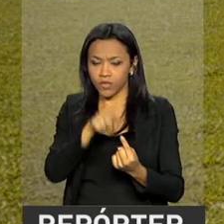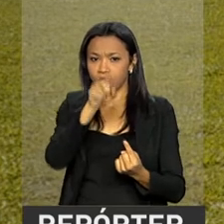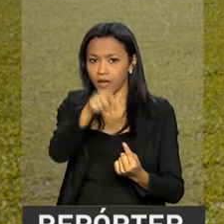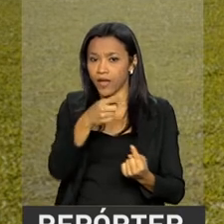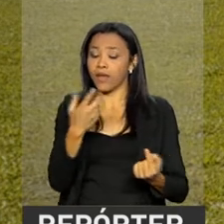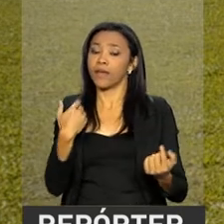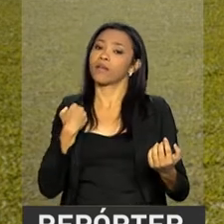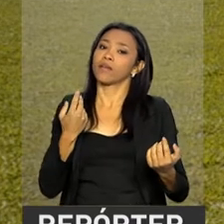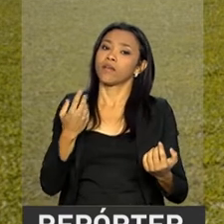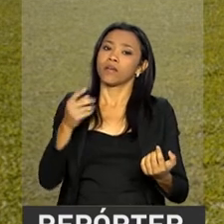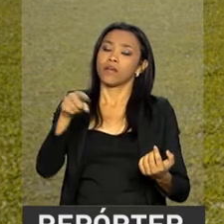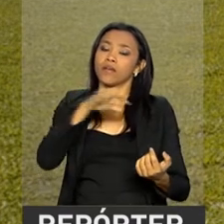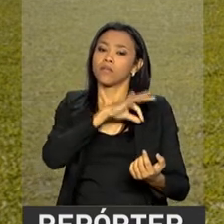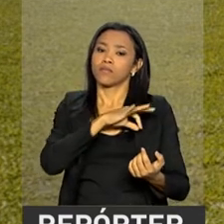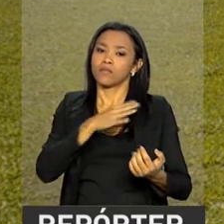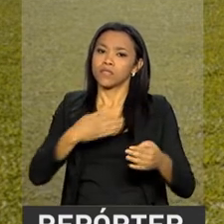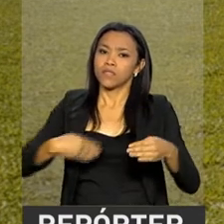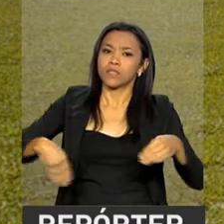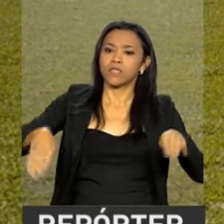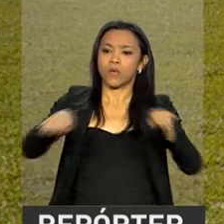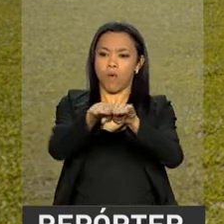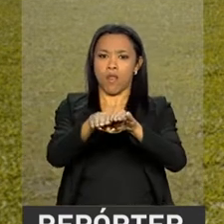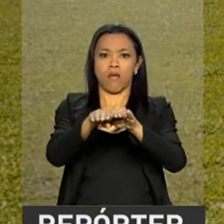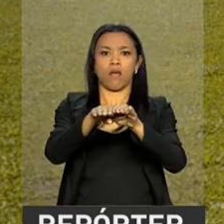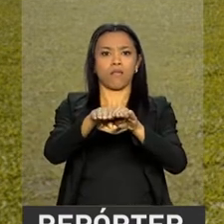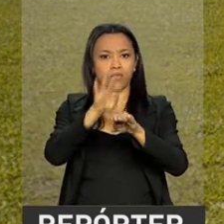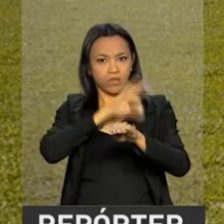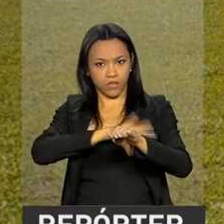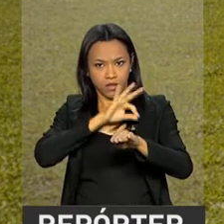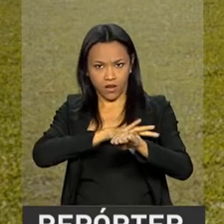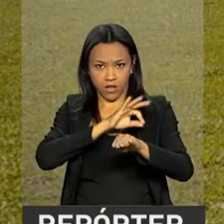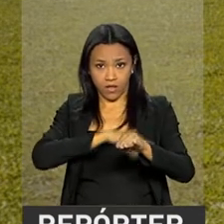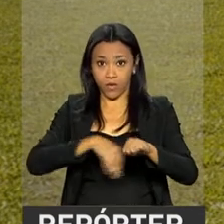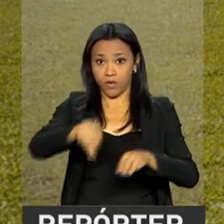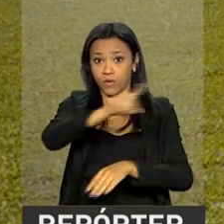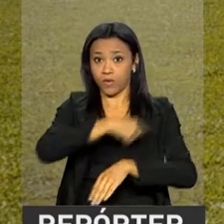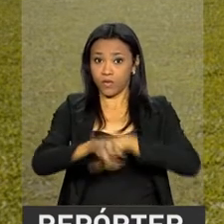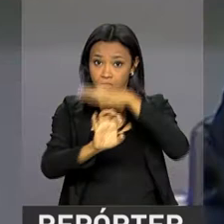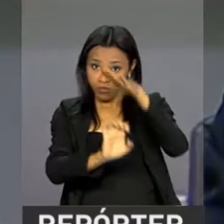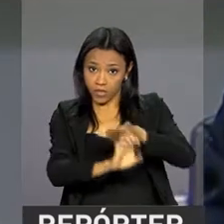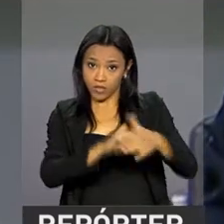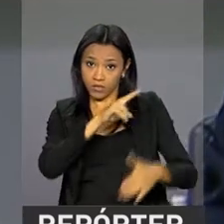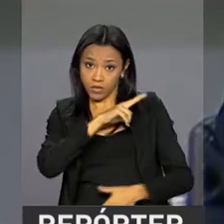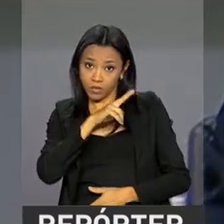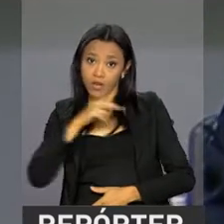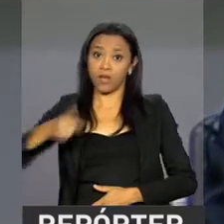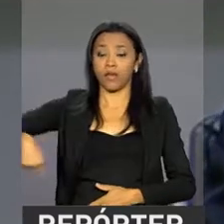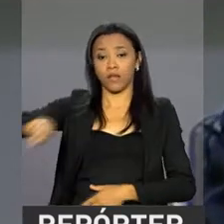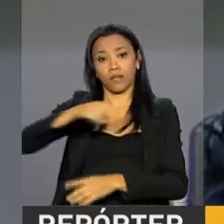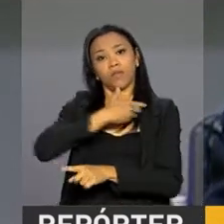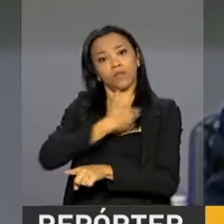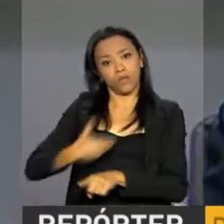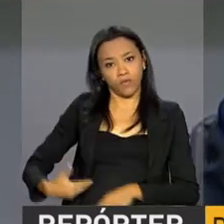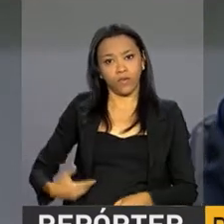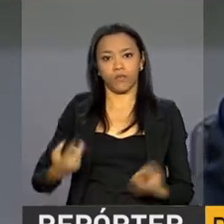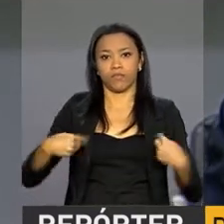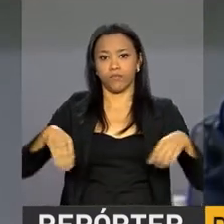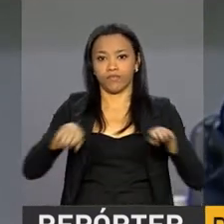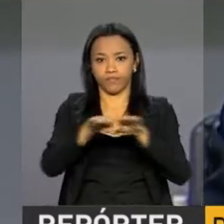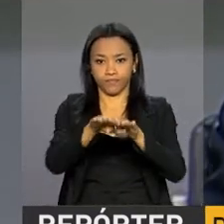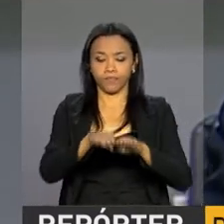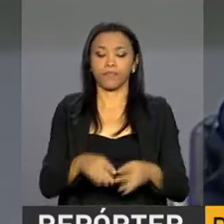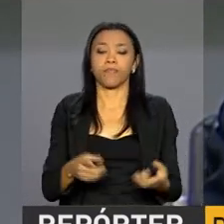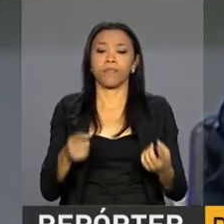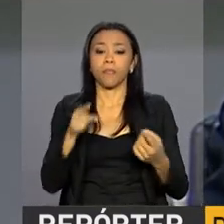pelo governo às da iniciativa privada no começo da carreira. Hoje nós temos uma situação em